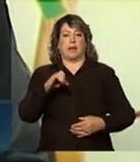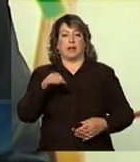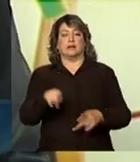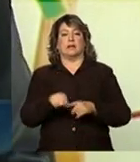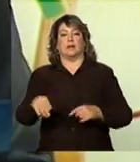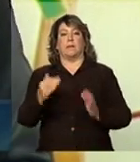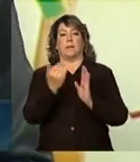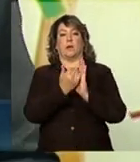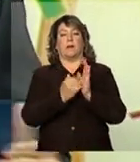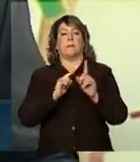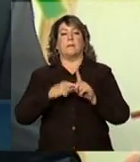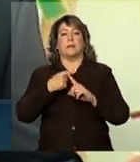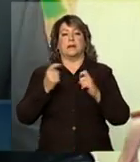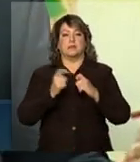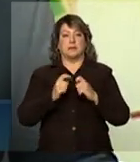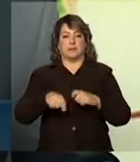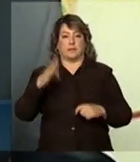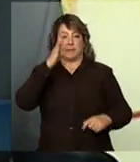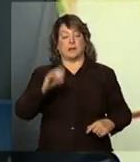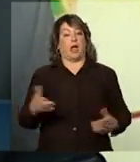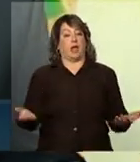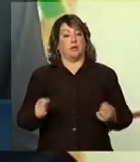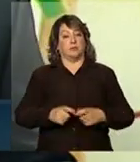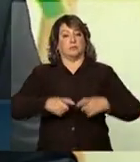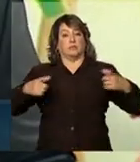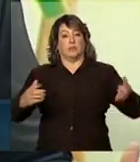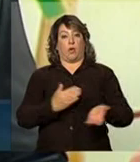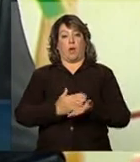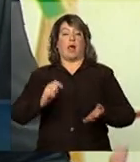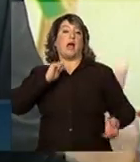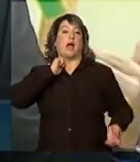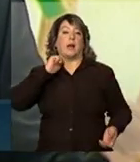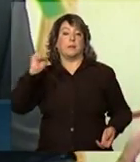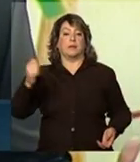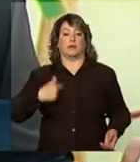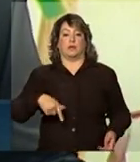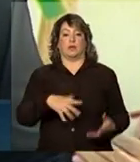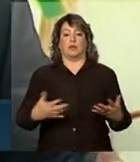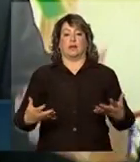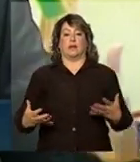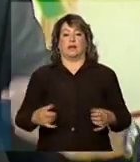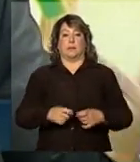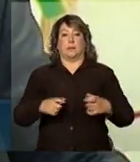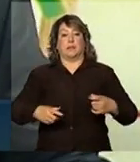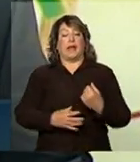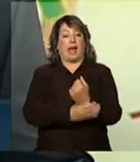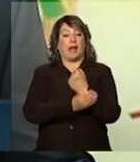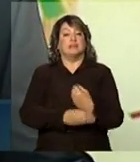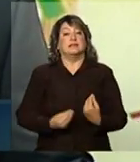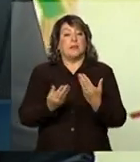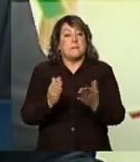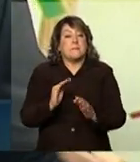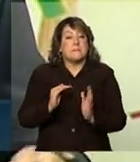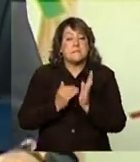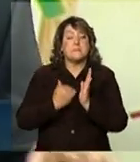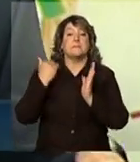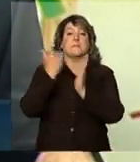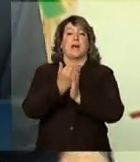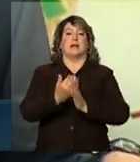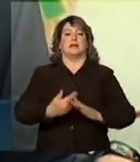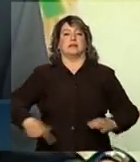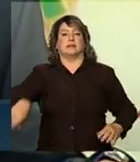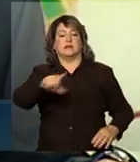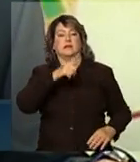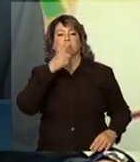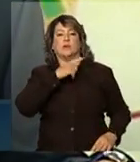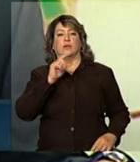Médicos para o Brasil, né, que deve ser ampliado agora a partir de abril, quando a gente pretende garantir ainda mais o acesso à população que hoje